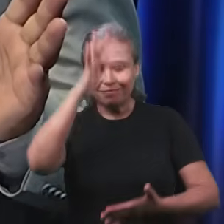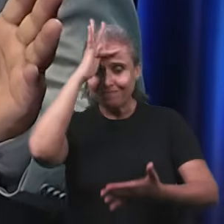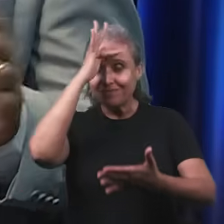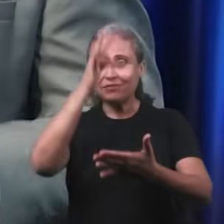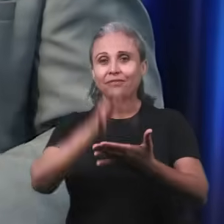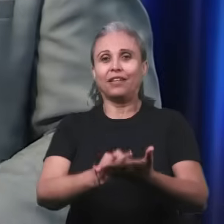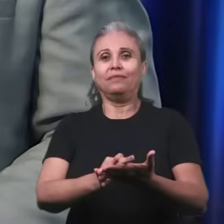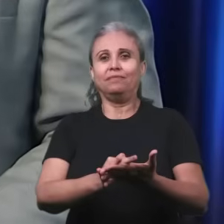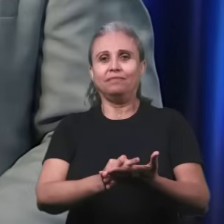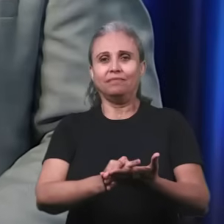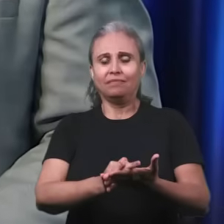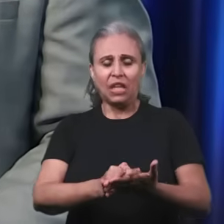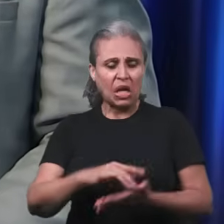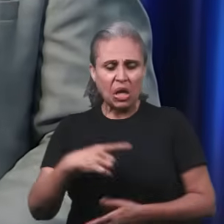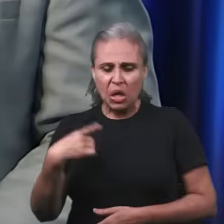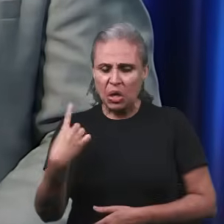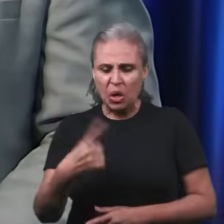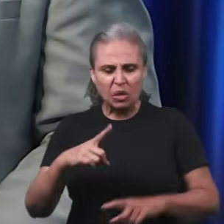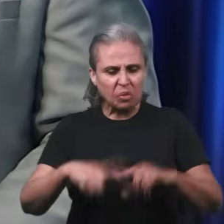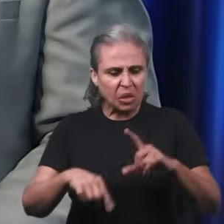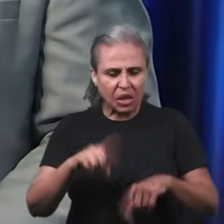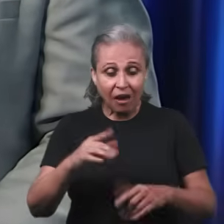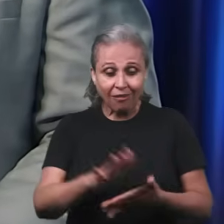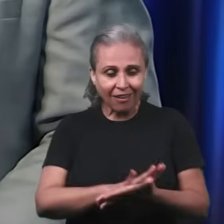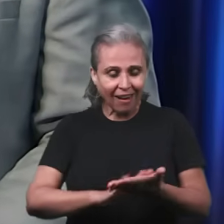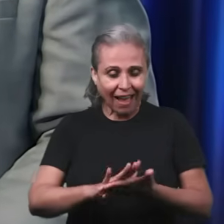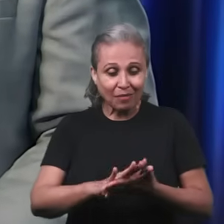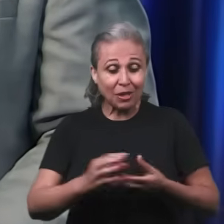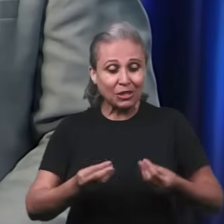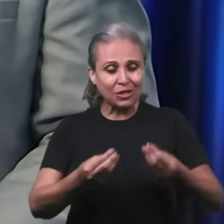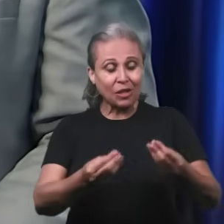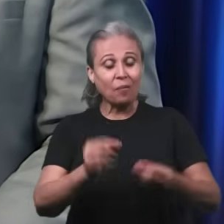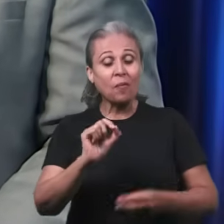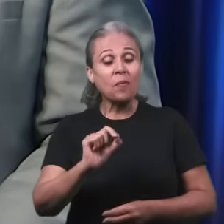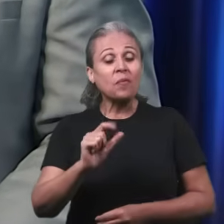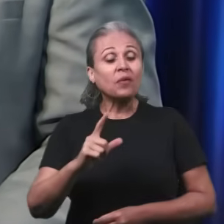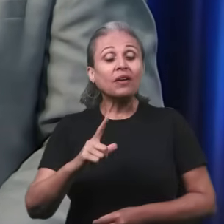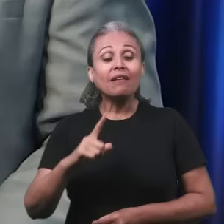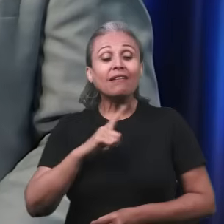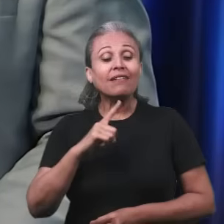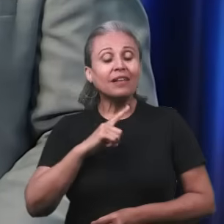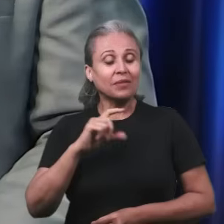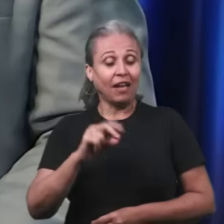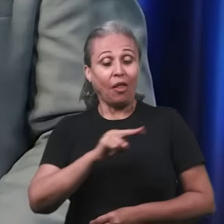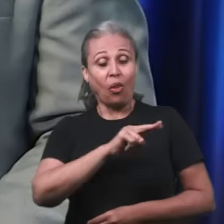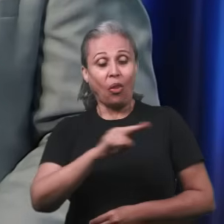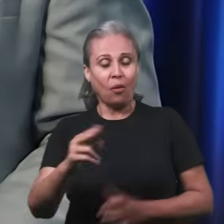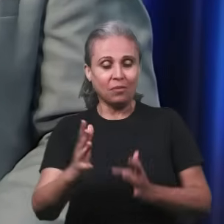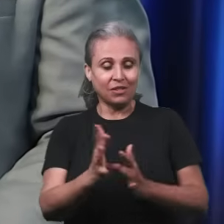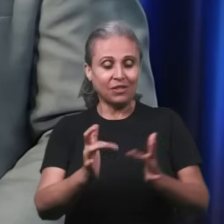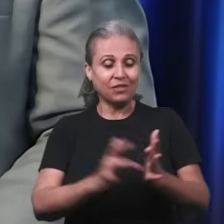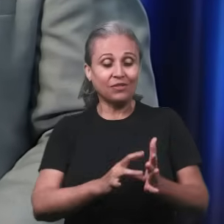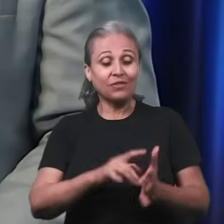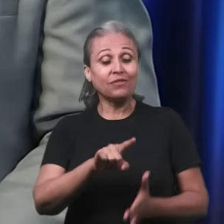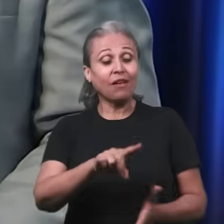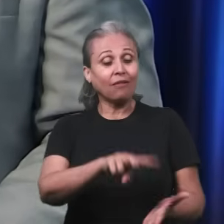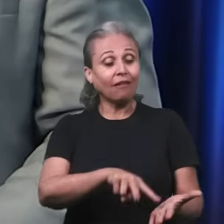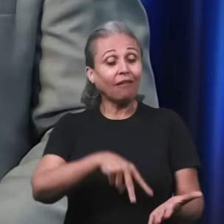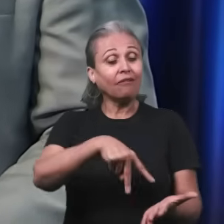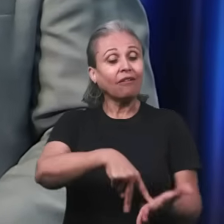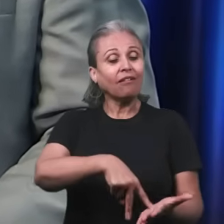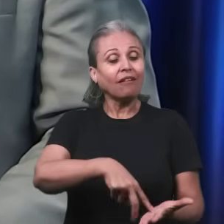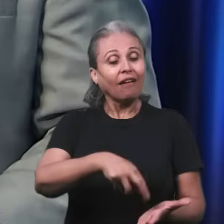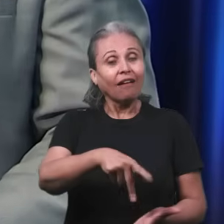material para te dar. Nós temos a fé no nome de Jesus. Levanta-te e anda. E ajudaram, e ele,